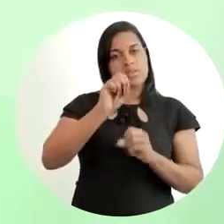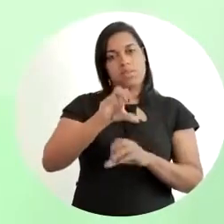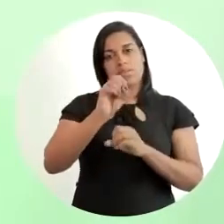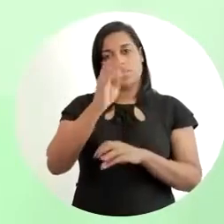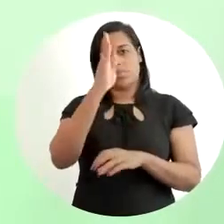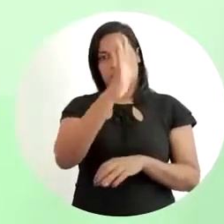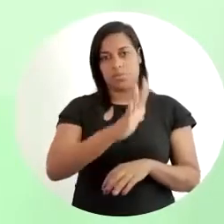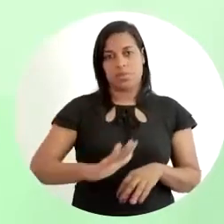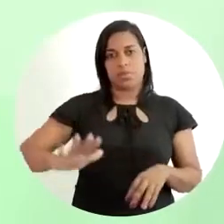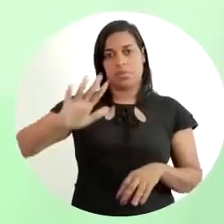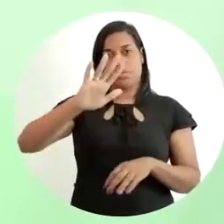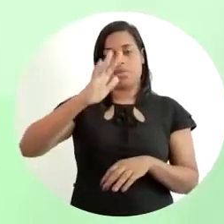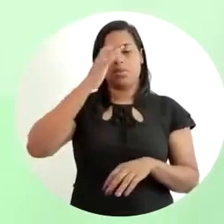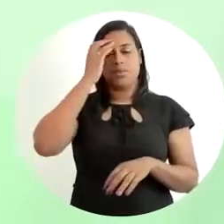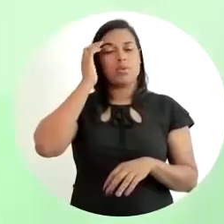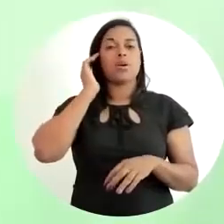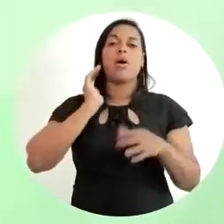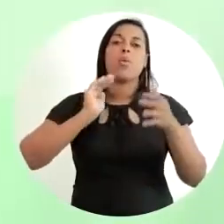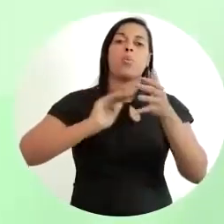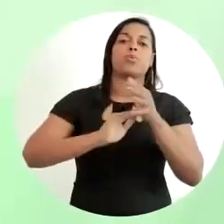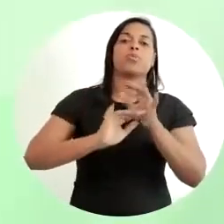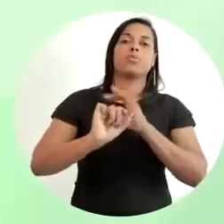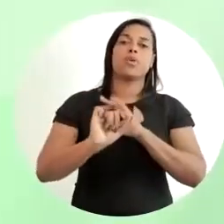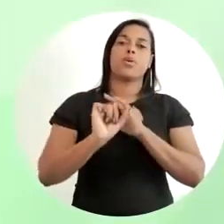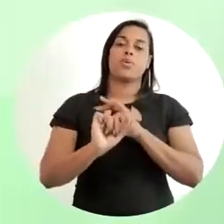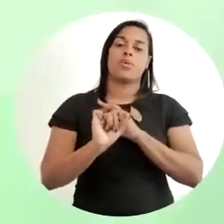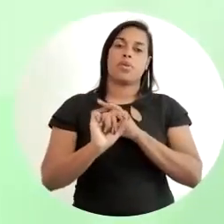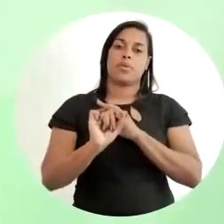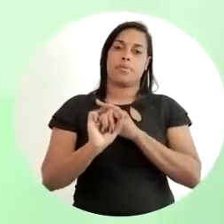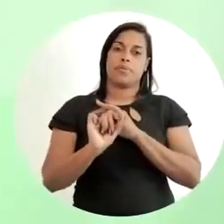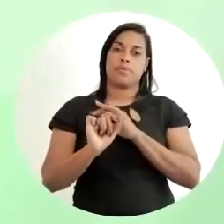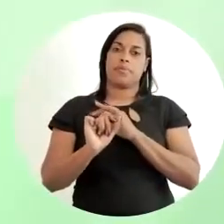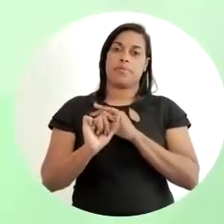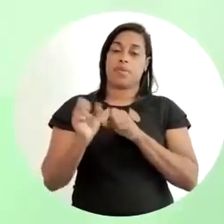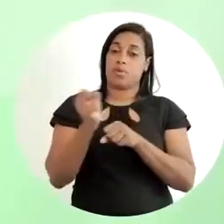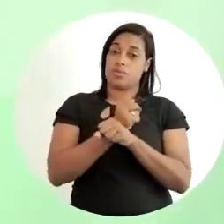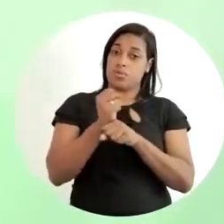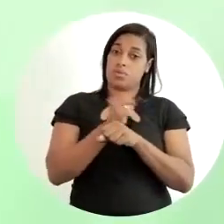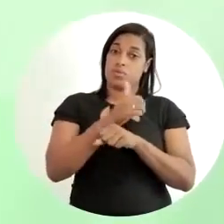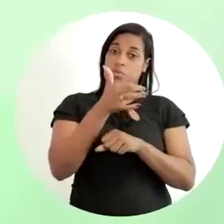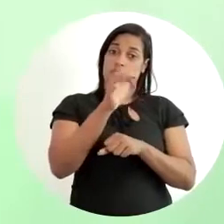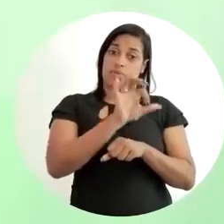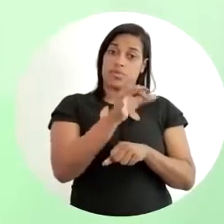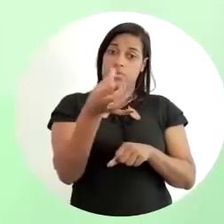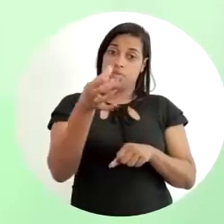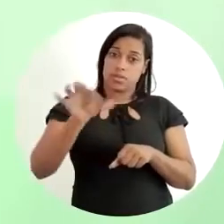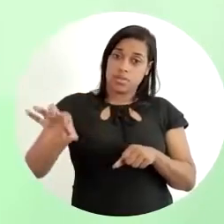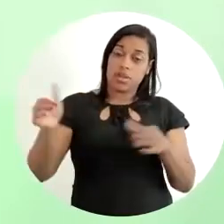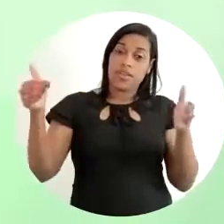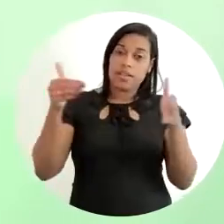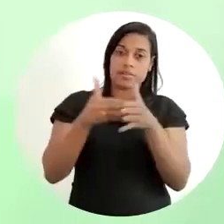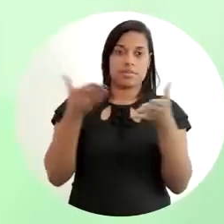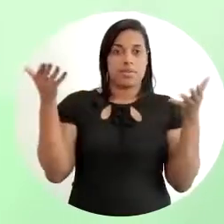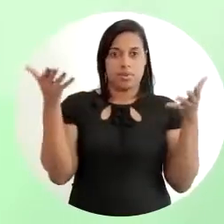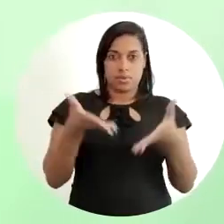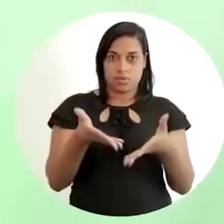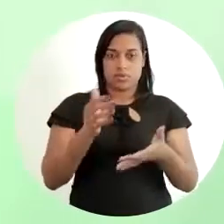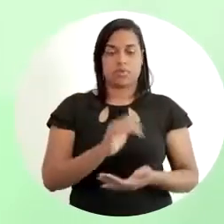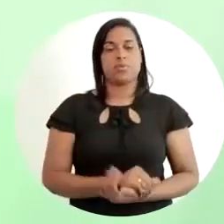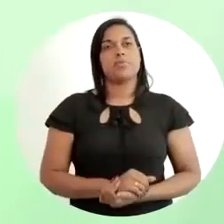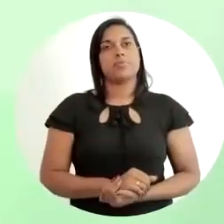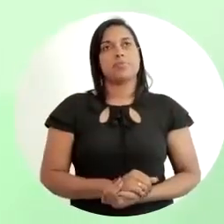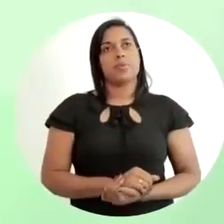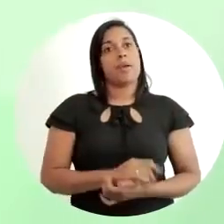na educação do Brasil desse período. A última fase compreende-se aos anos de 1969 até os nossos